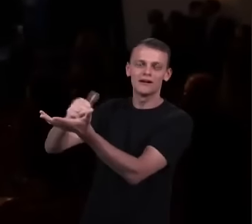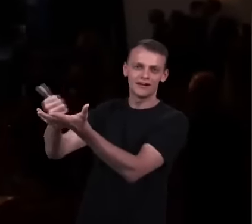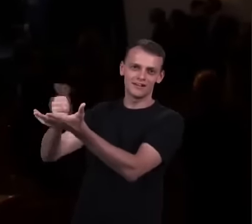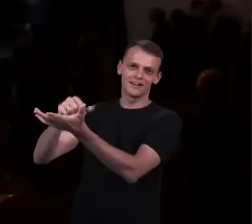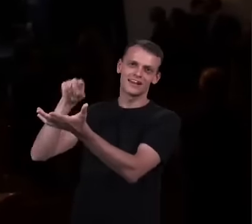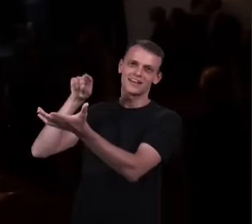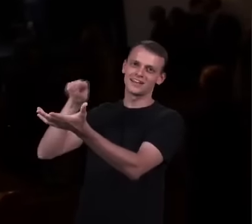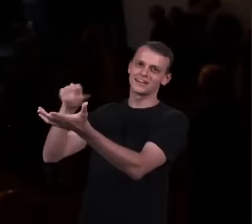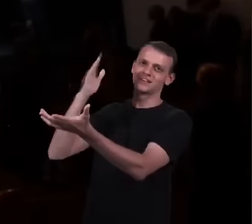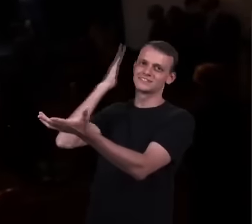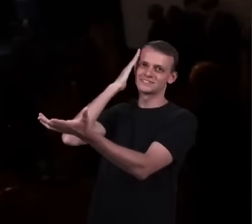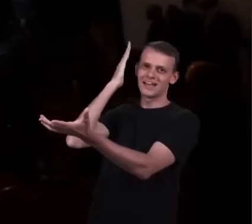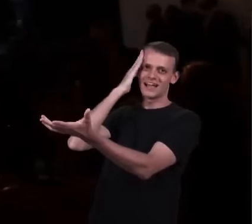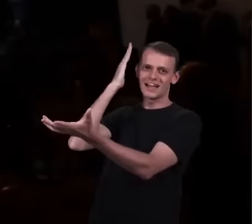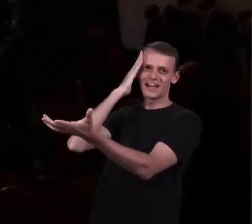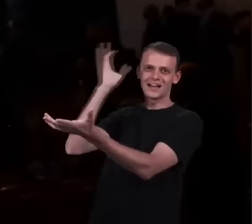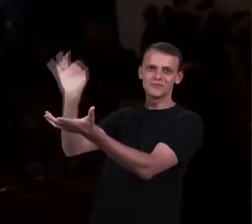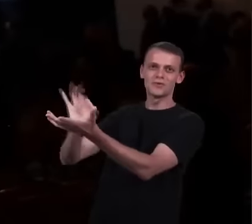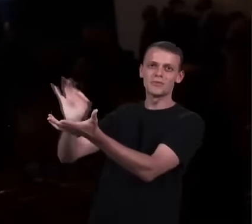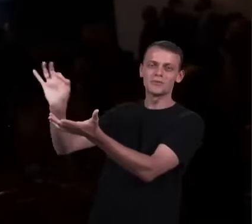bestas e falsos profetas.